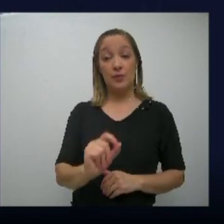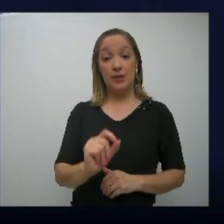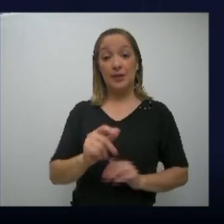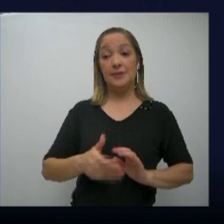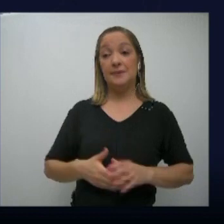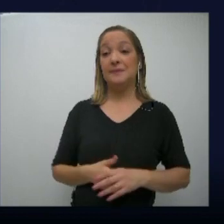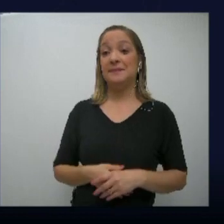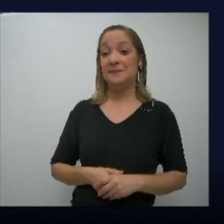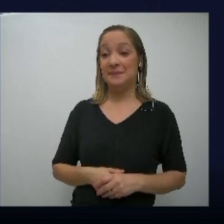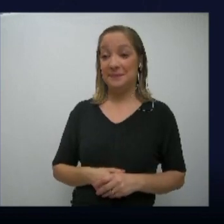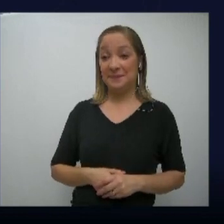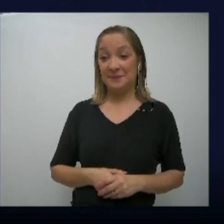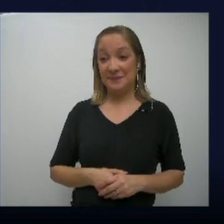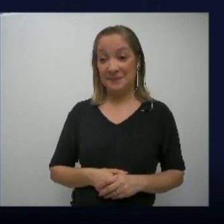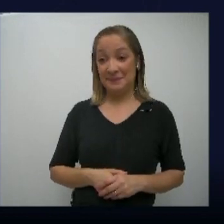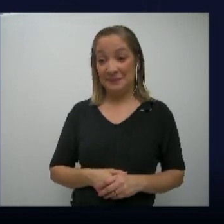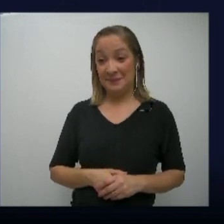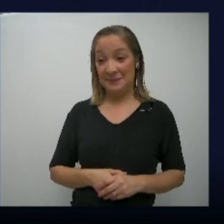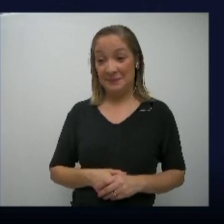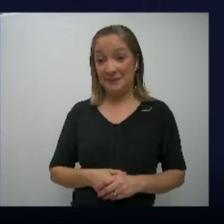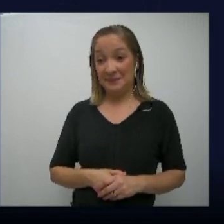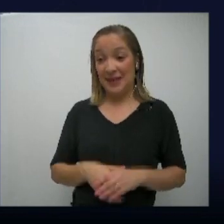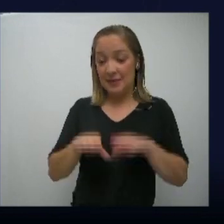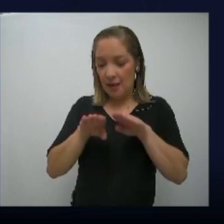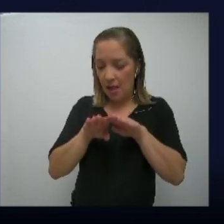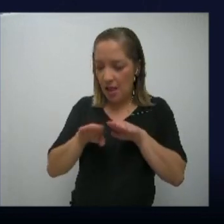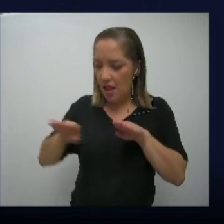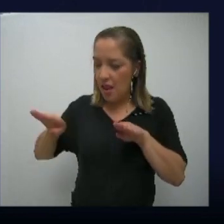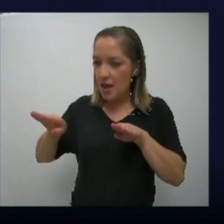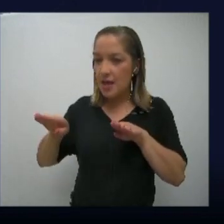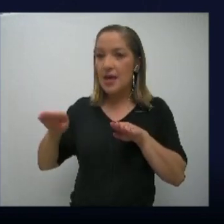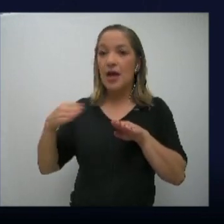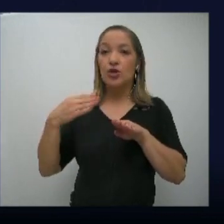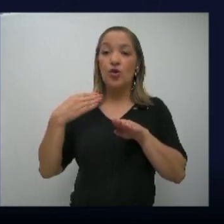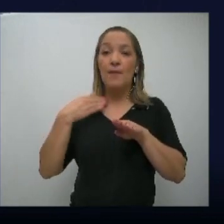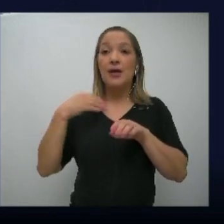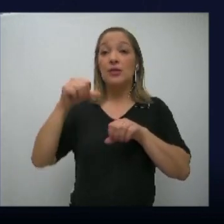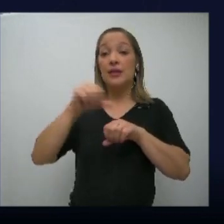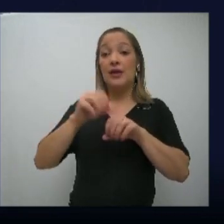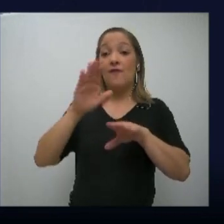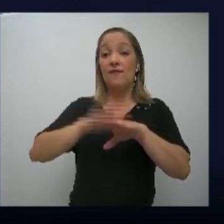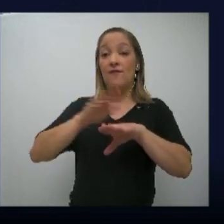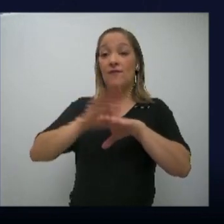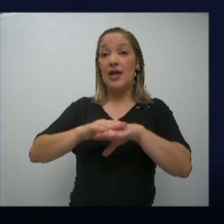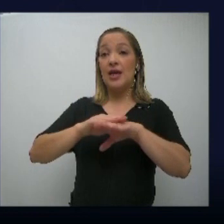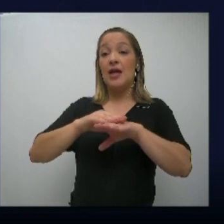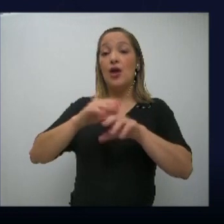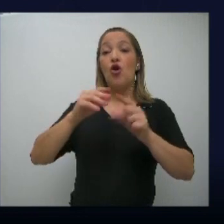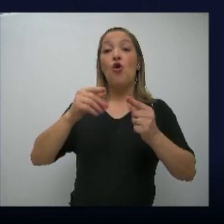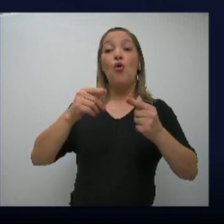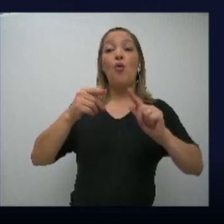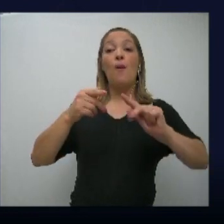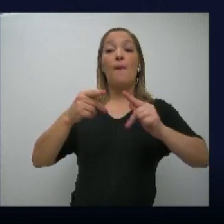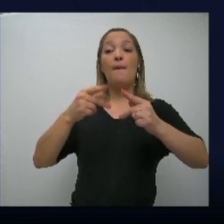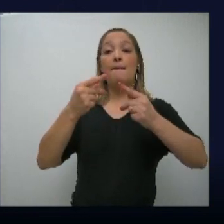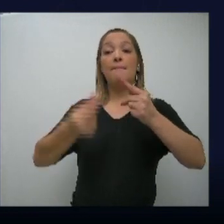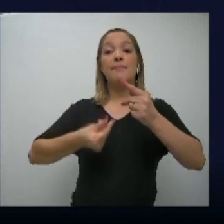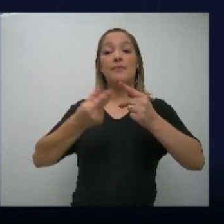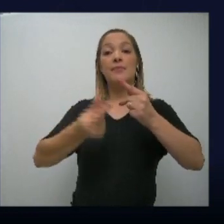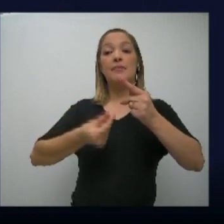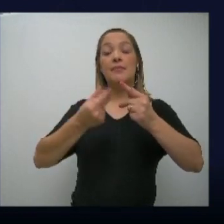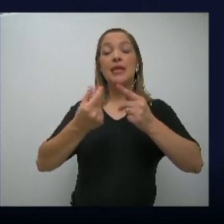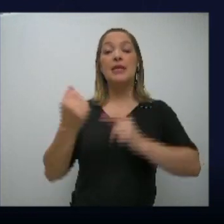é as crianças a linha do Banco Central ter construído pizza acho que ele é muito importante que a Beatriz também